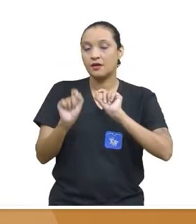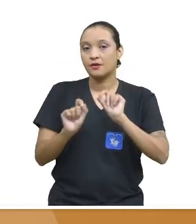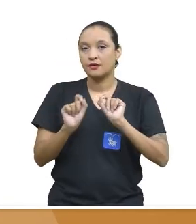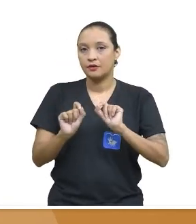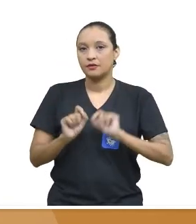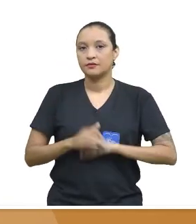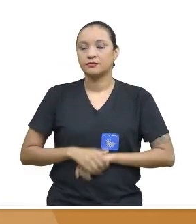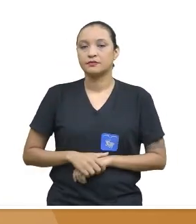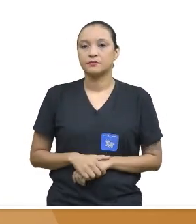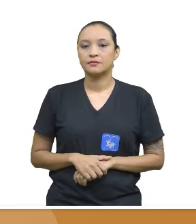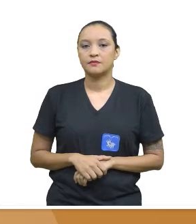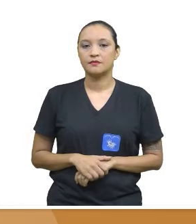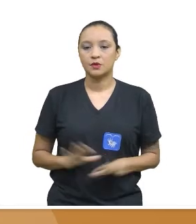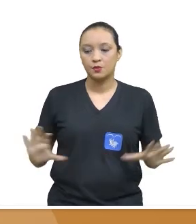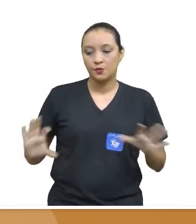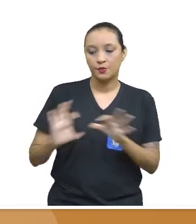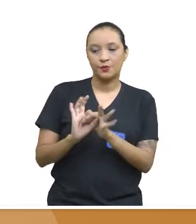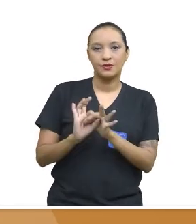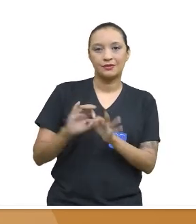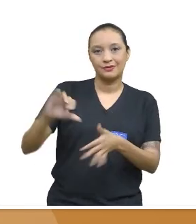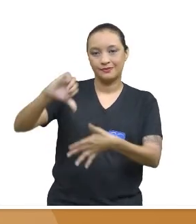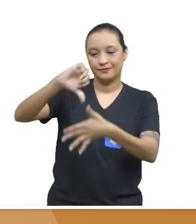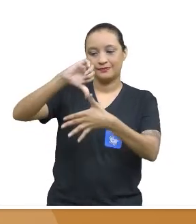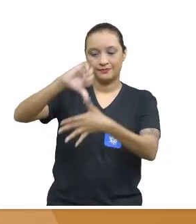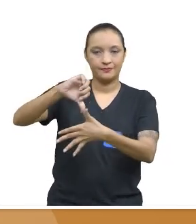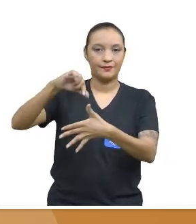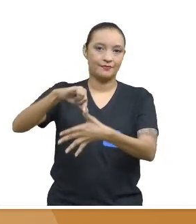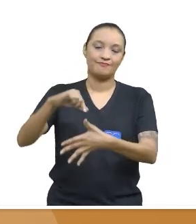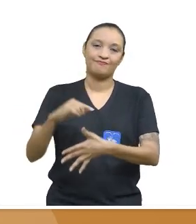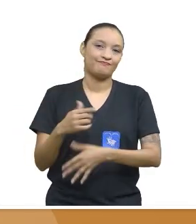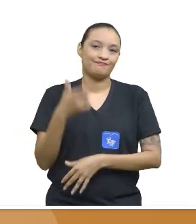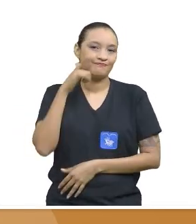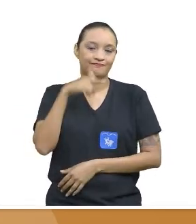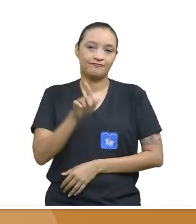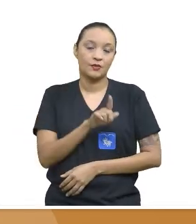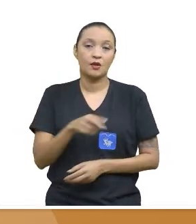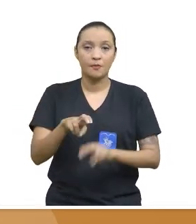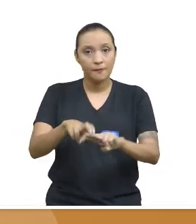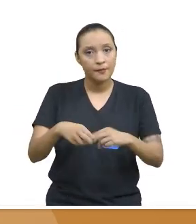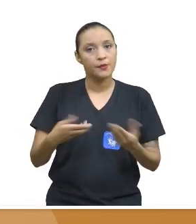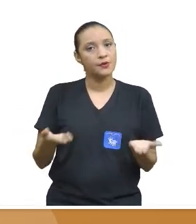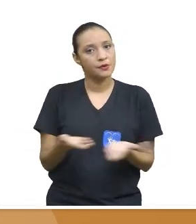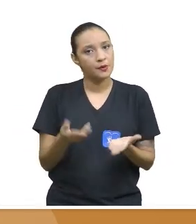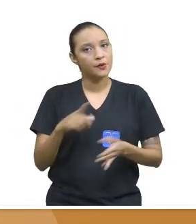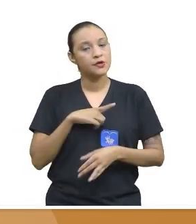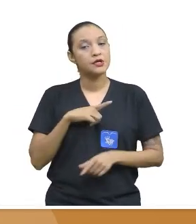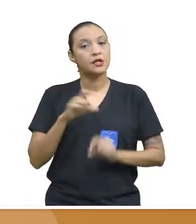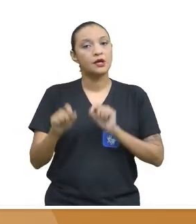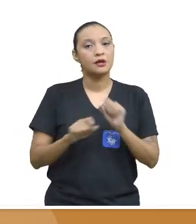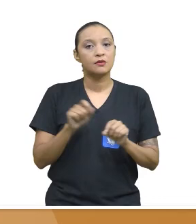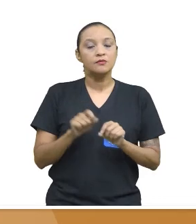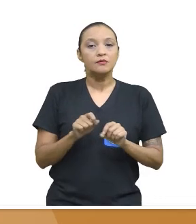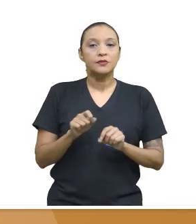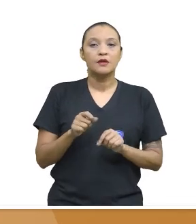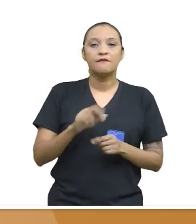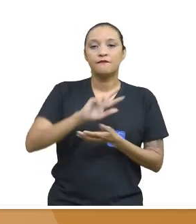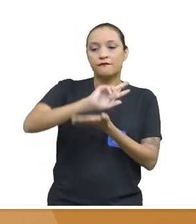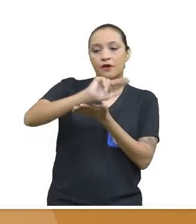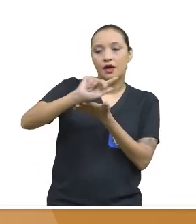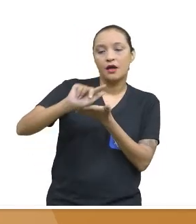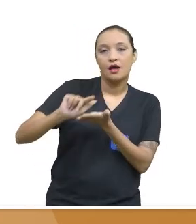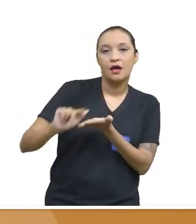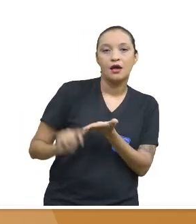de unir a América, ela não deu certo. Por isso, hoje, nós temos vários estados de fala espanhola.